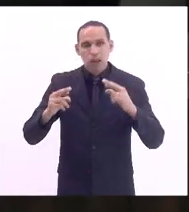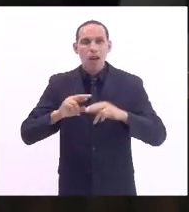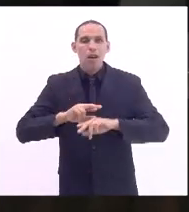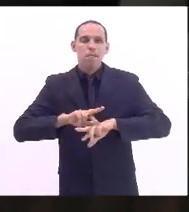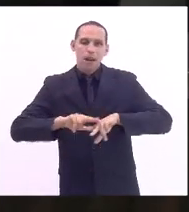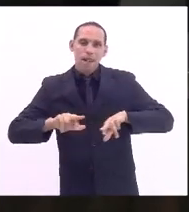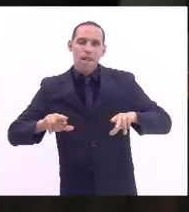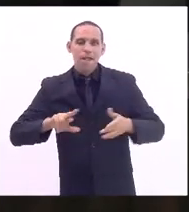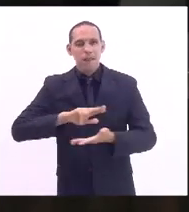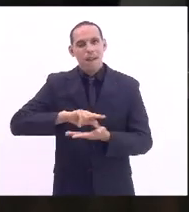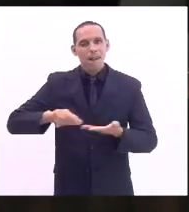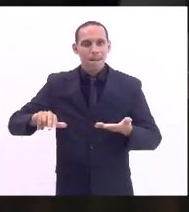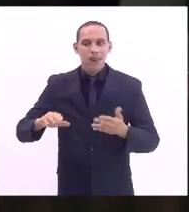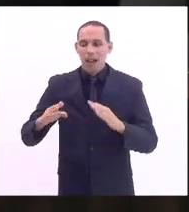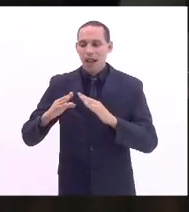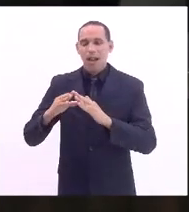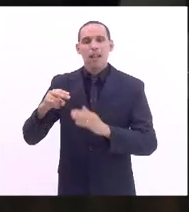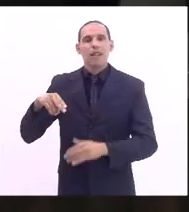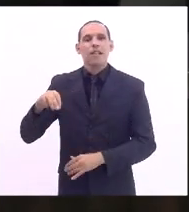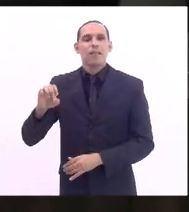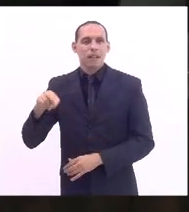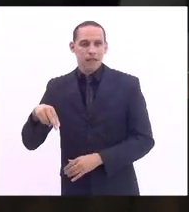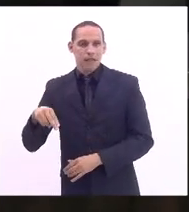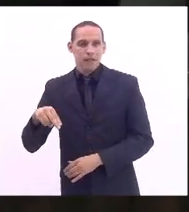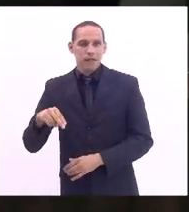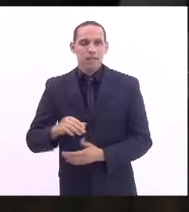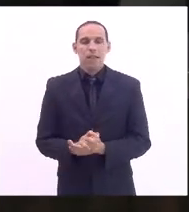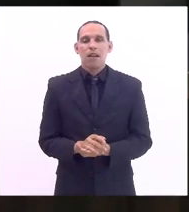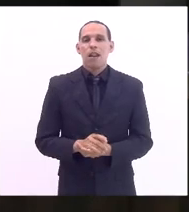Diversidade à Casa NEM. Parecida à Comissão de Normas